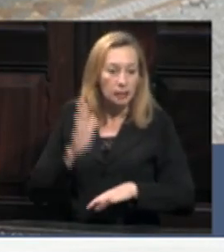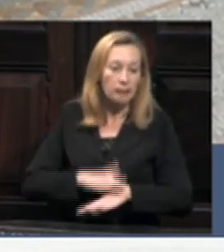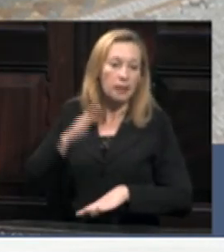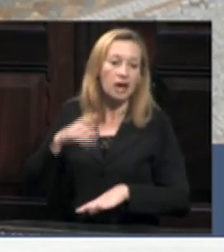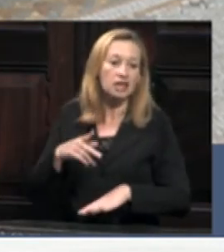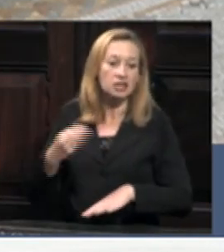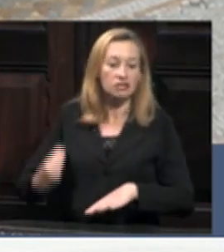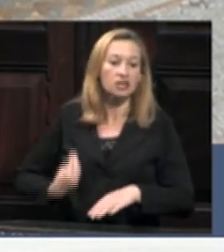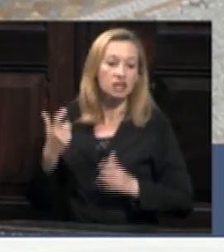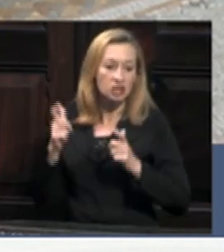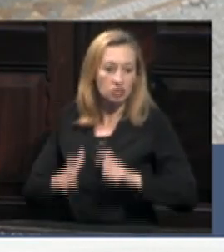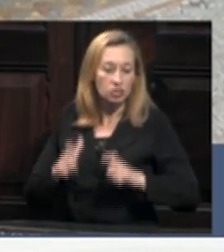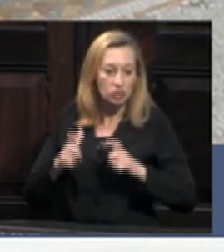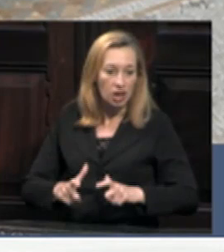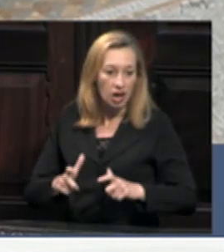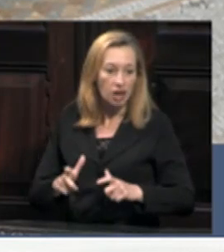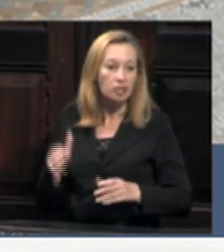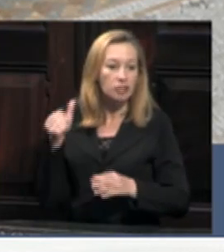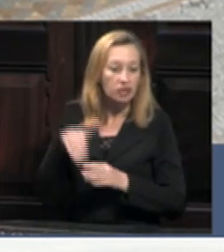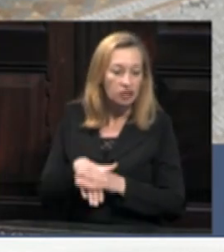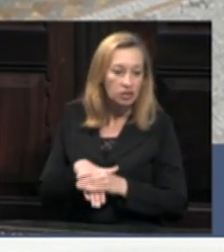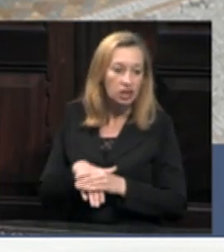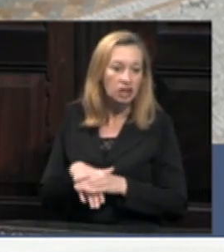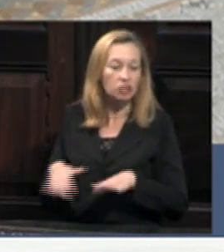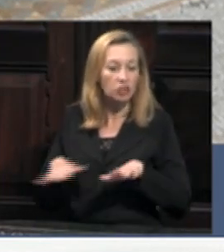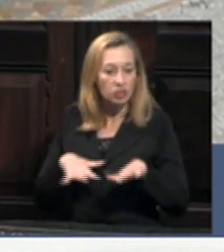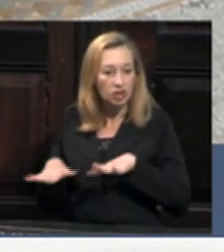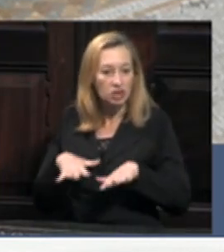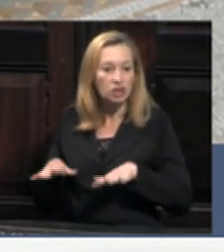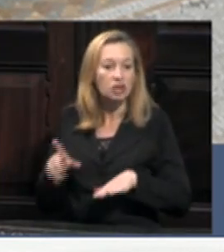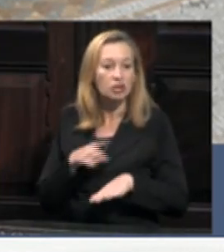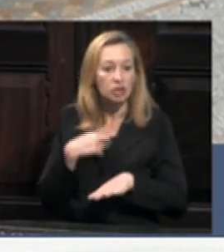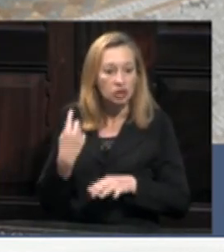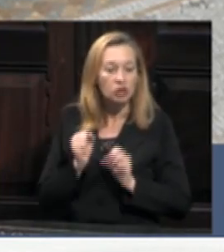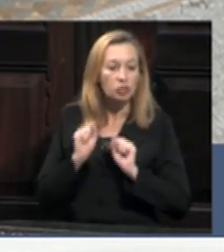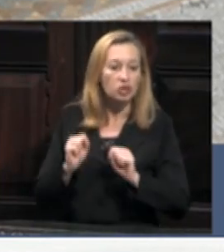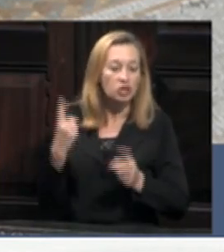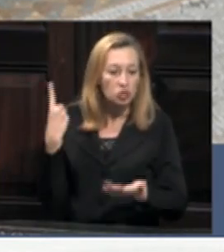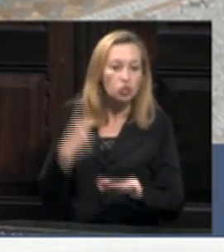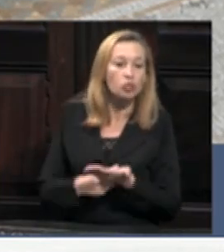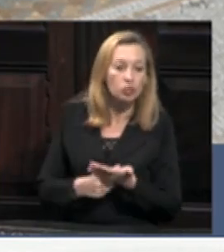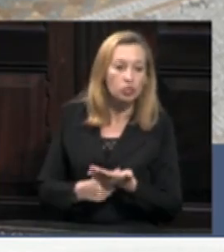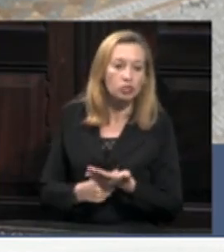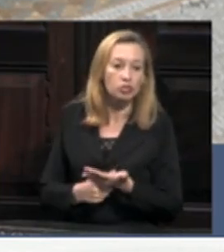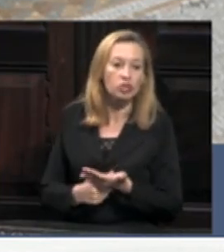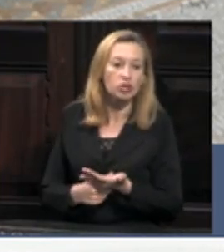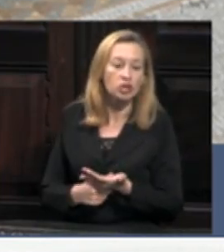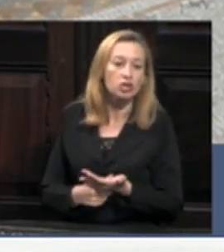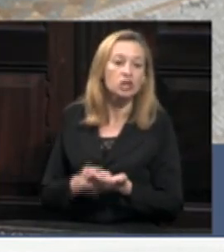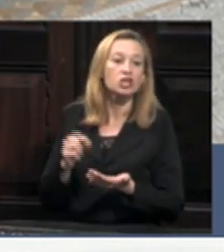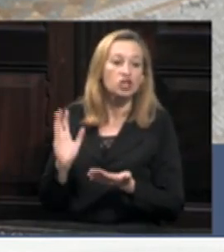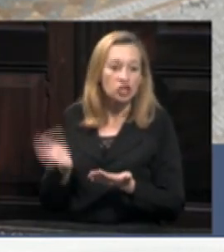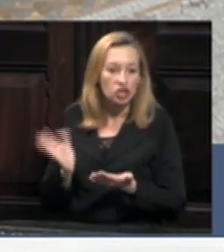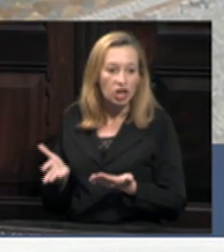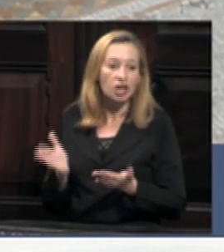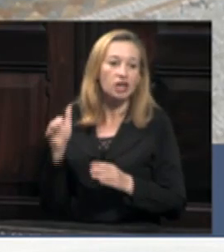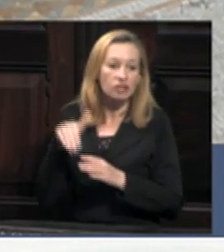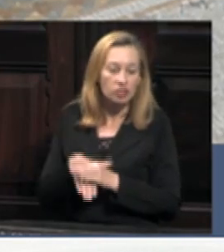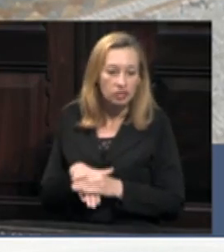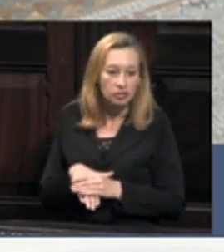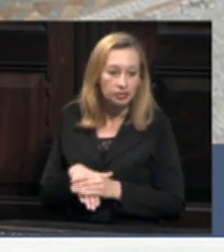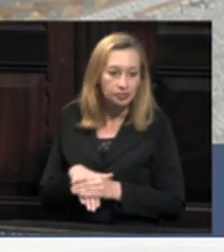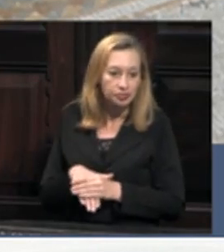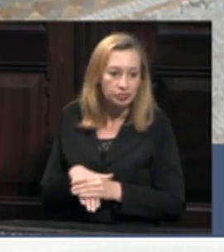expressiva possível, dentro das limitações, para que possamos cumprir aquele compromisso, já que a votação que retirou